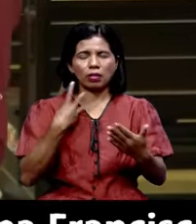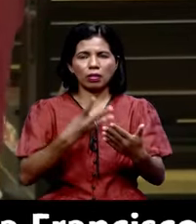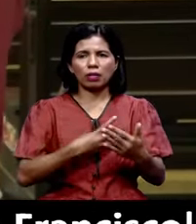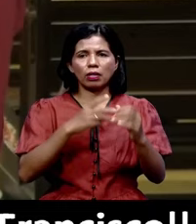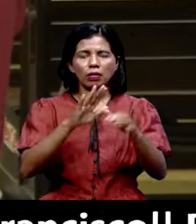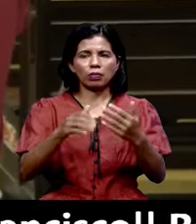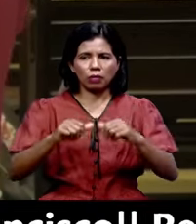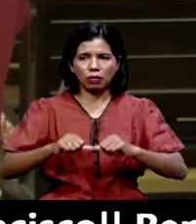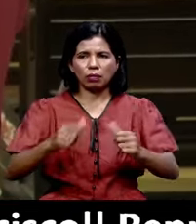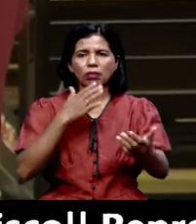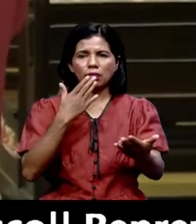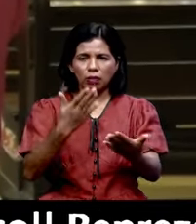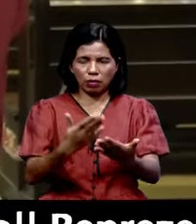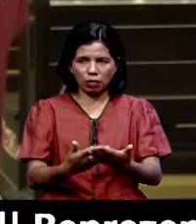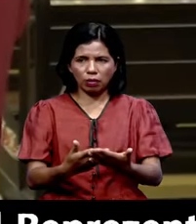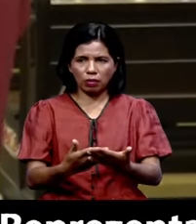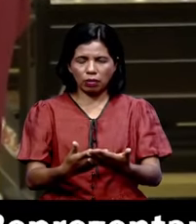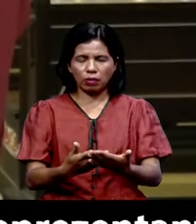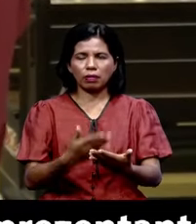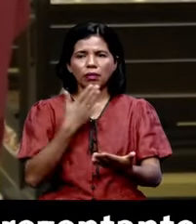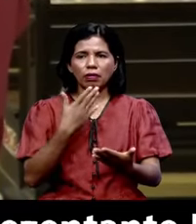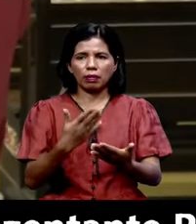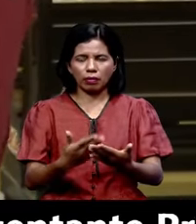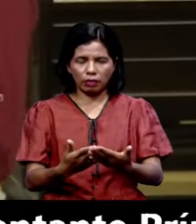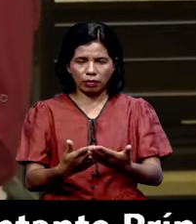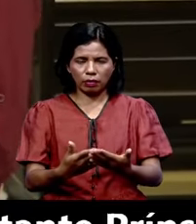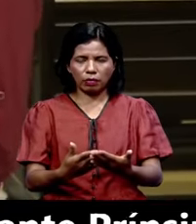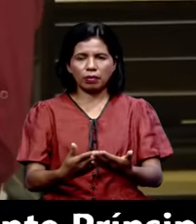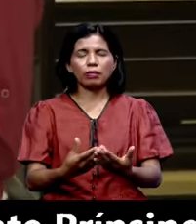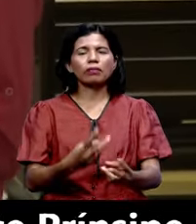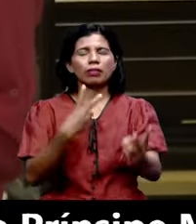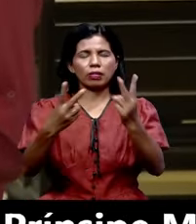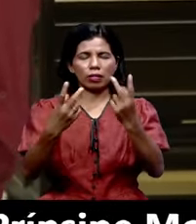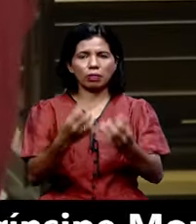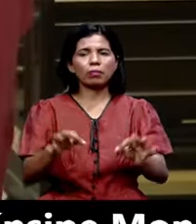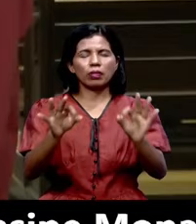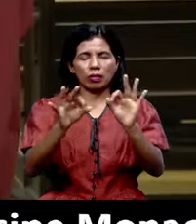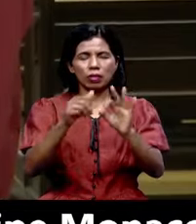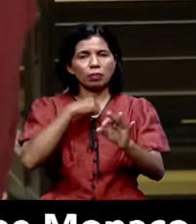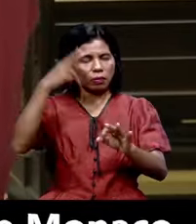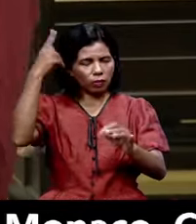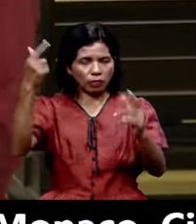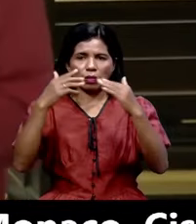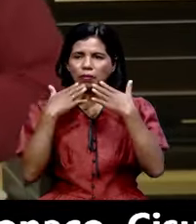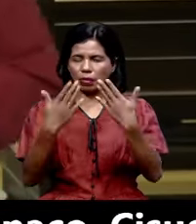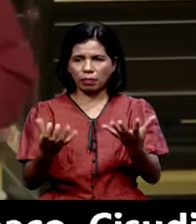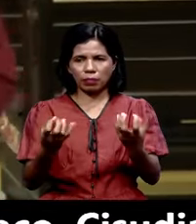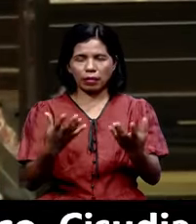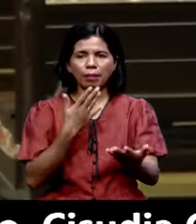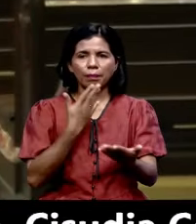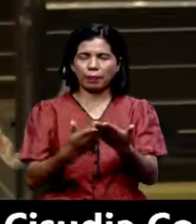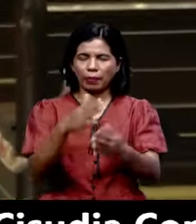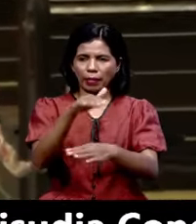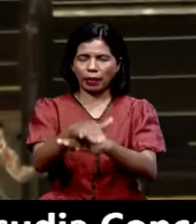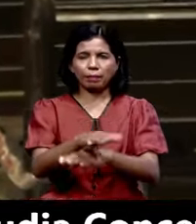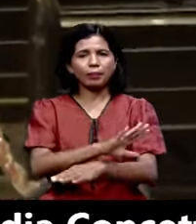tutto l'audio e prepara ho successo li tau disimo visita importante santo padre ne metto obrigado para cam calandiek ho visto